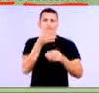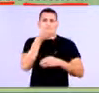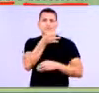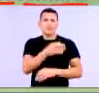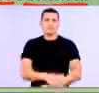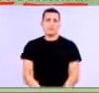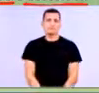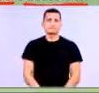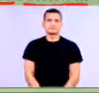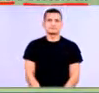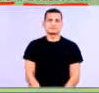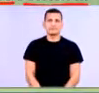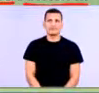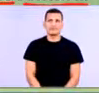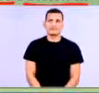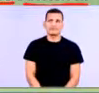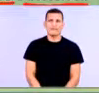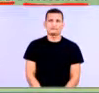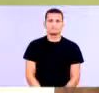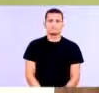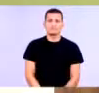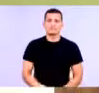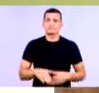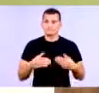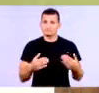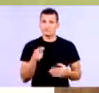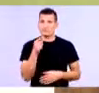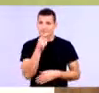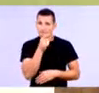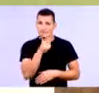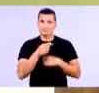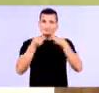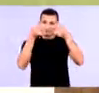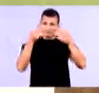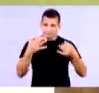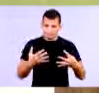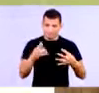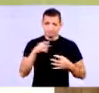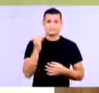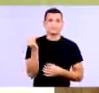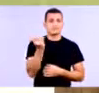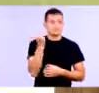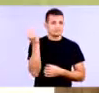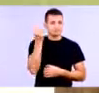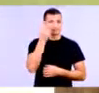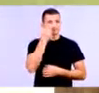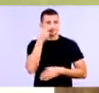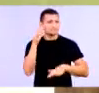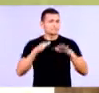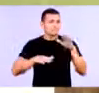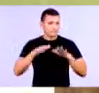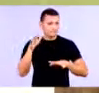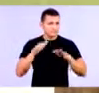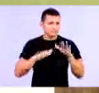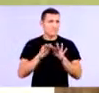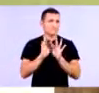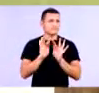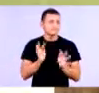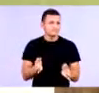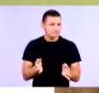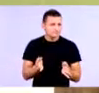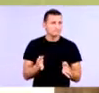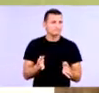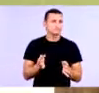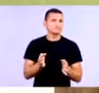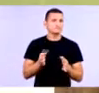Jordano? Professora, o que a senhora está colocando aí é muito importante, gente. Parece às vezes ser algo muito simples que está